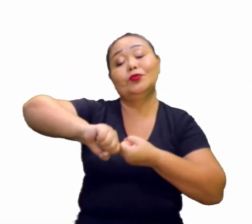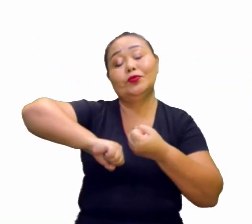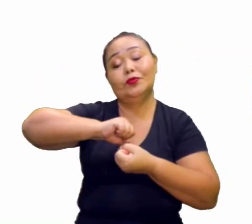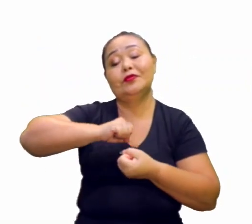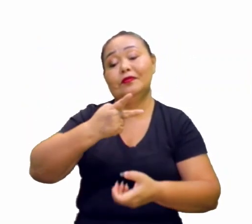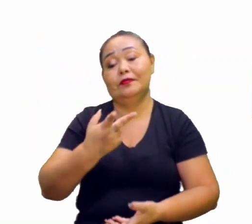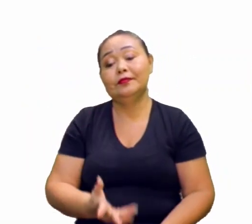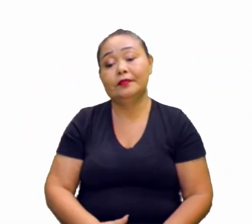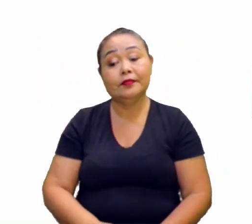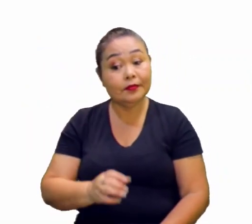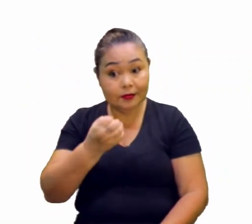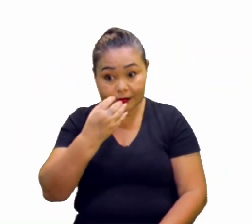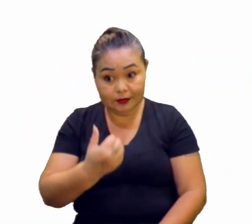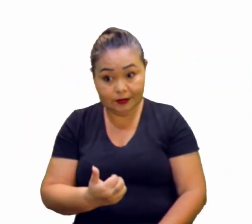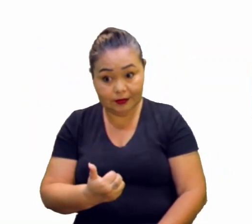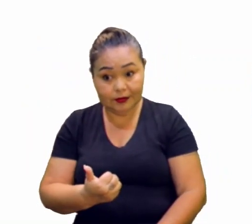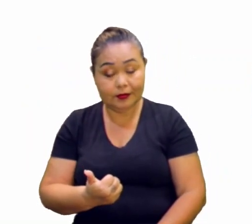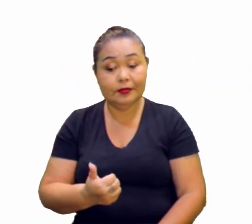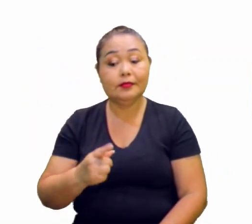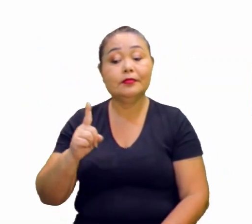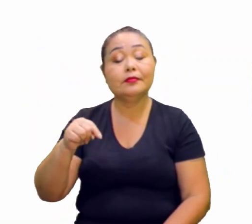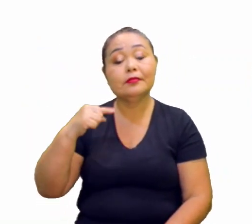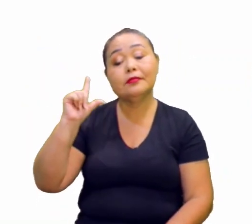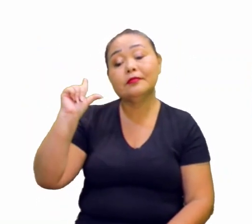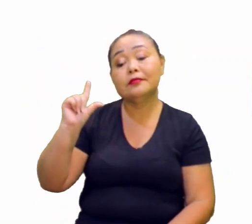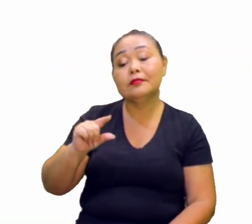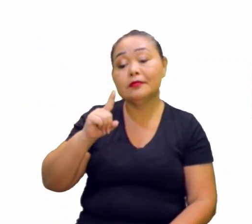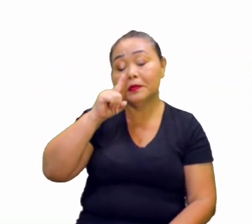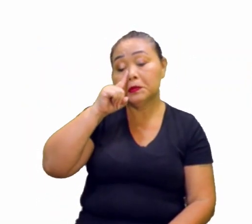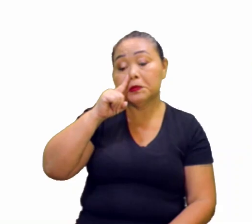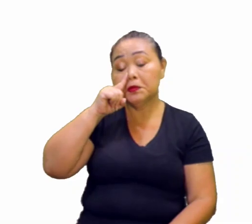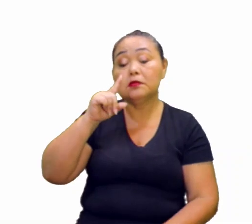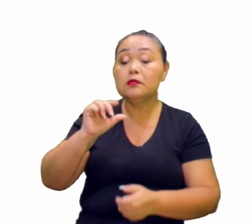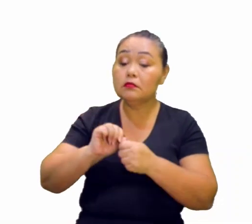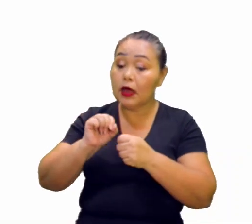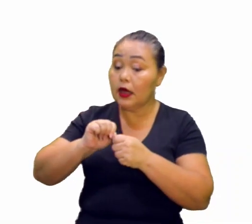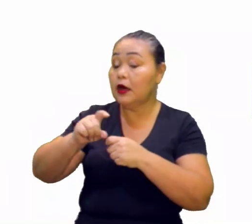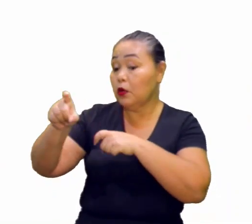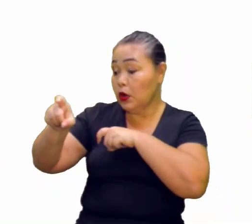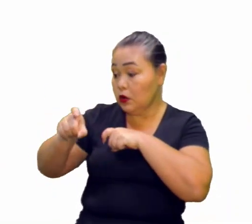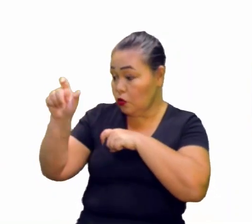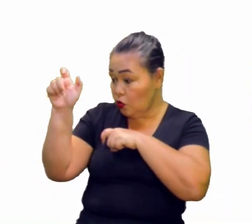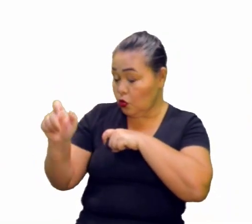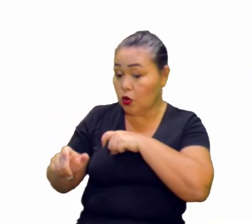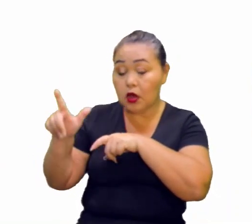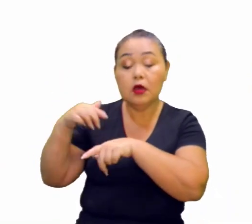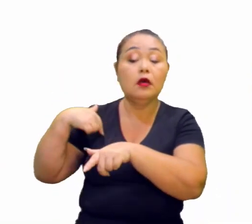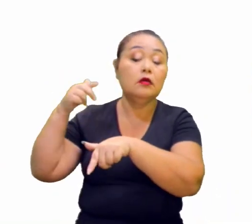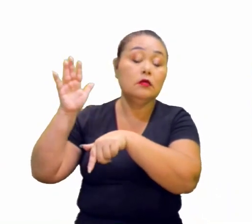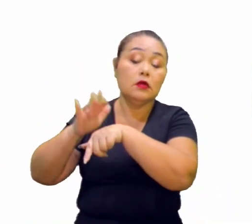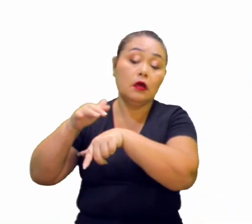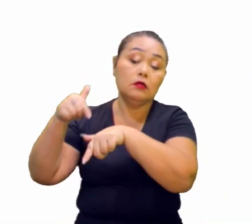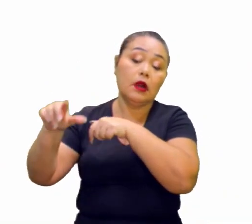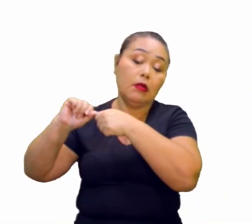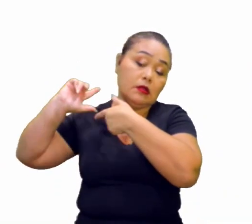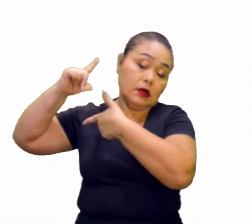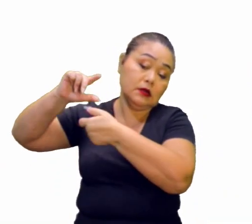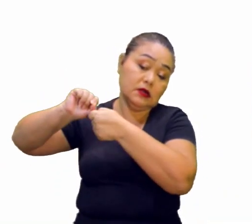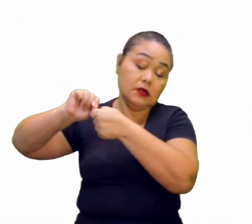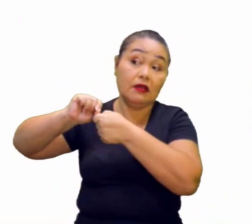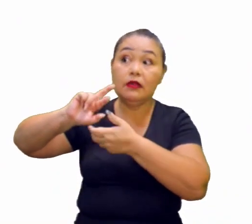sustentavelmente falando, tá bom? Então, ela vai diminuir os riscos de mercado para o agricultor, porque em vez de ele trabalhar com a agricultura tradicional, ele vai ter